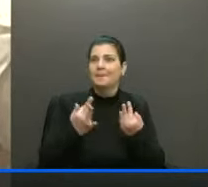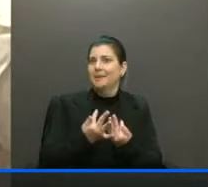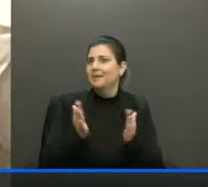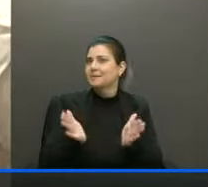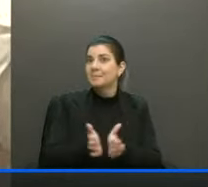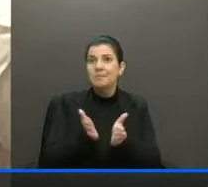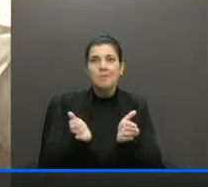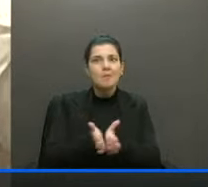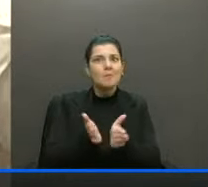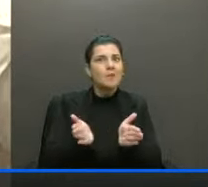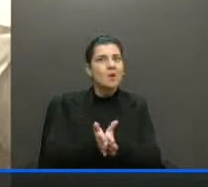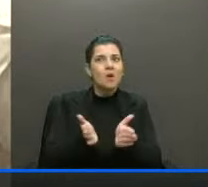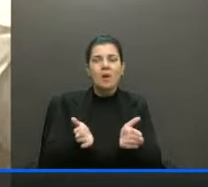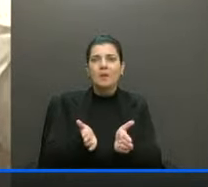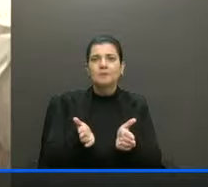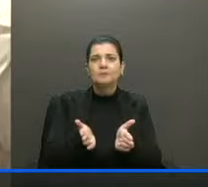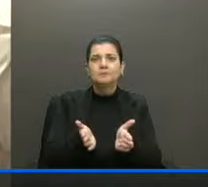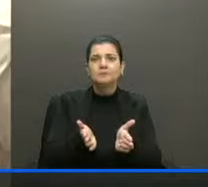vulnerabilidades assim